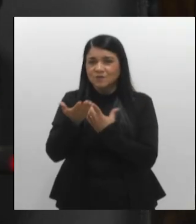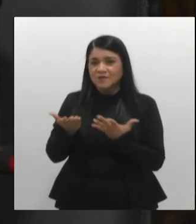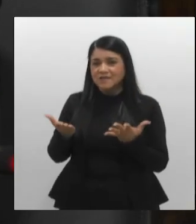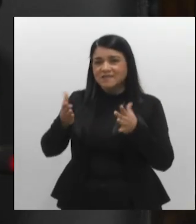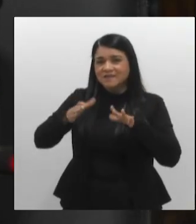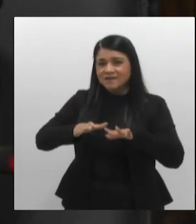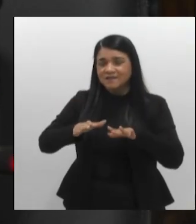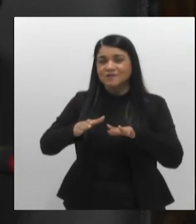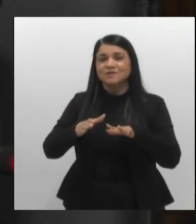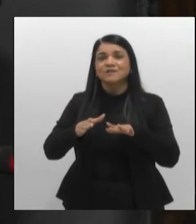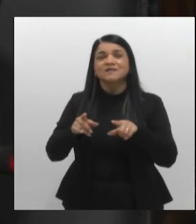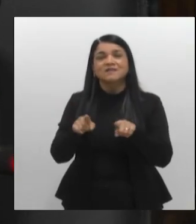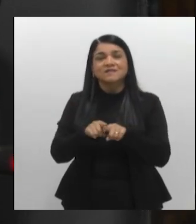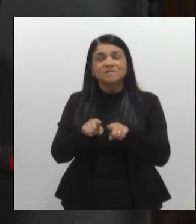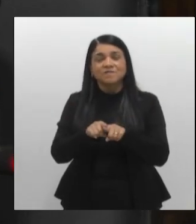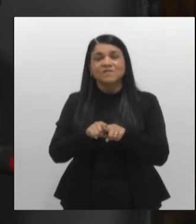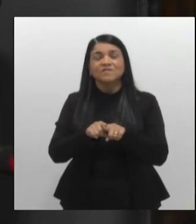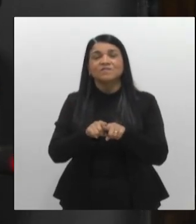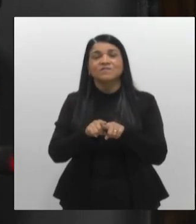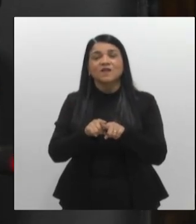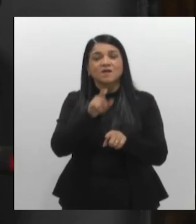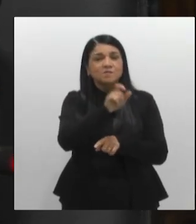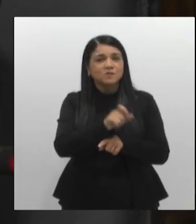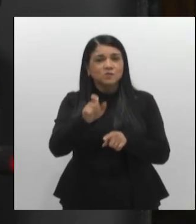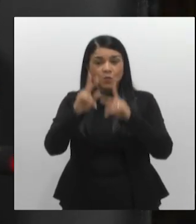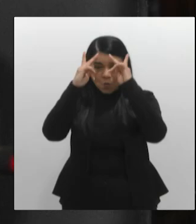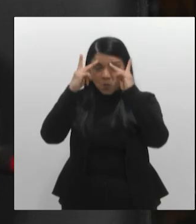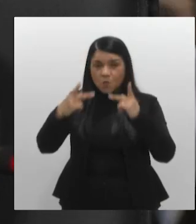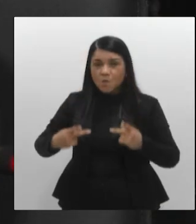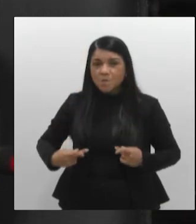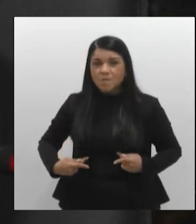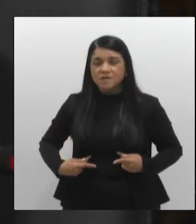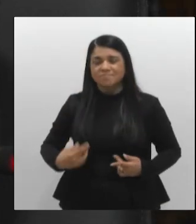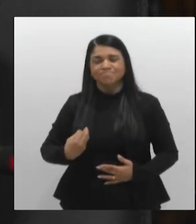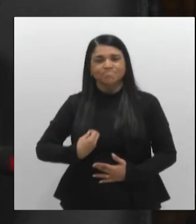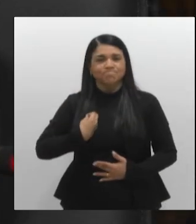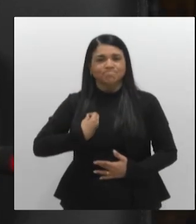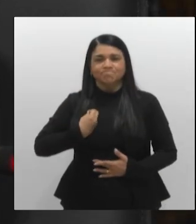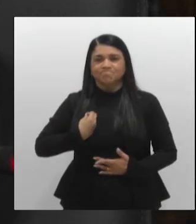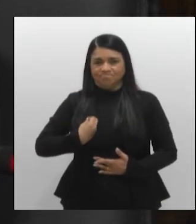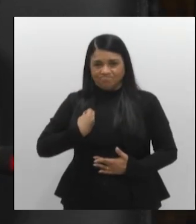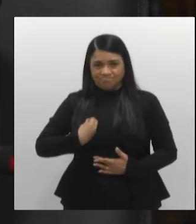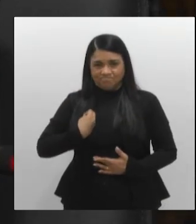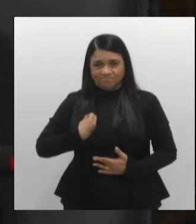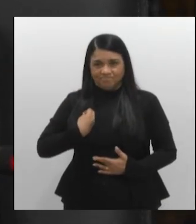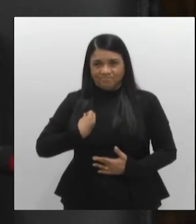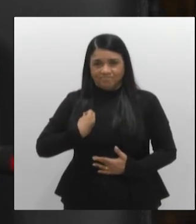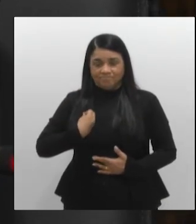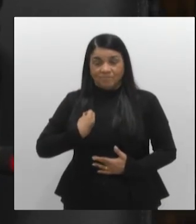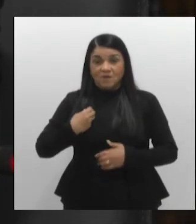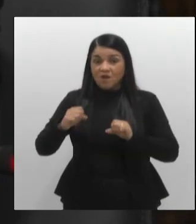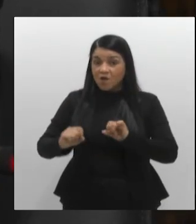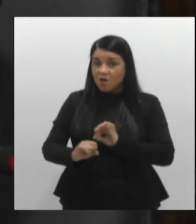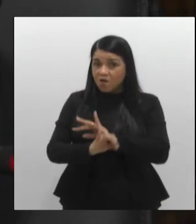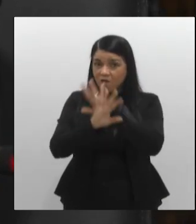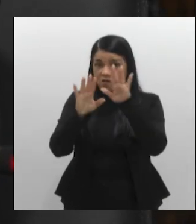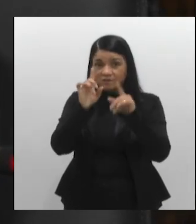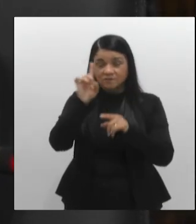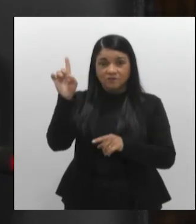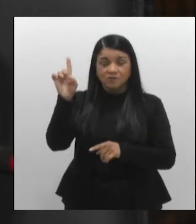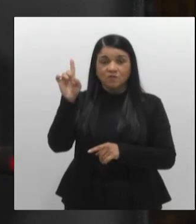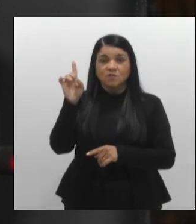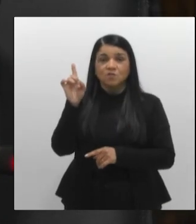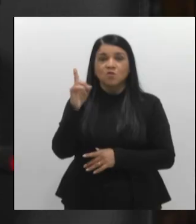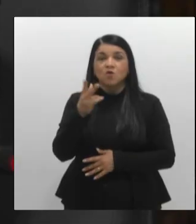e promovendo a pessoa humana em sua existência integral. A glória de Deus é o